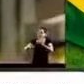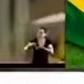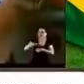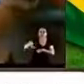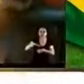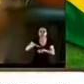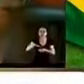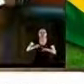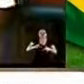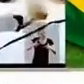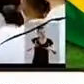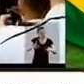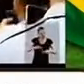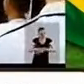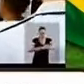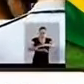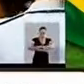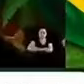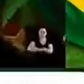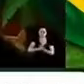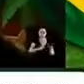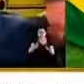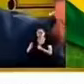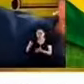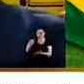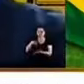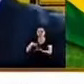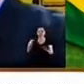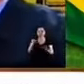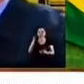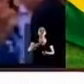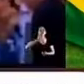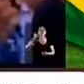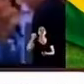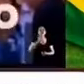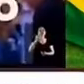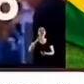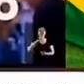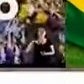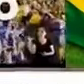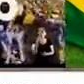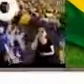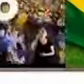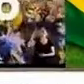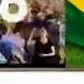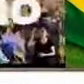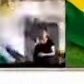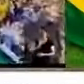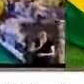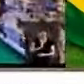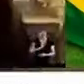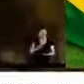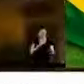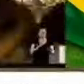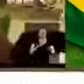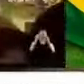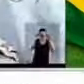do lado da verdade e nosso futuro será ainda melhor. Temos Deus no coração.